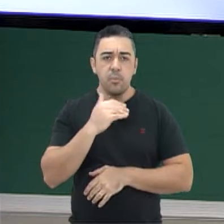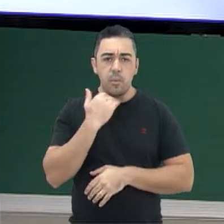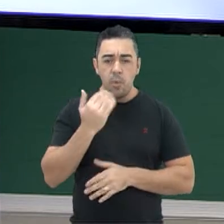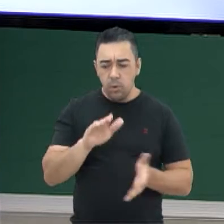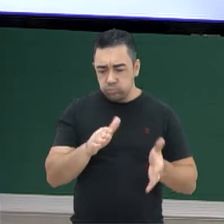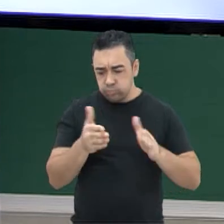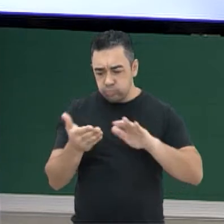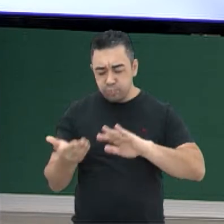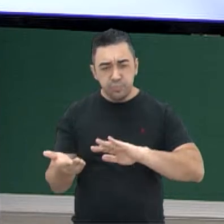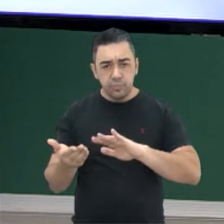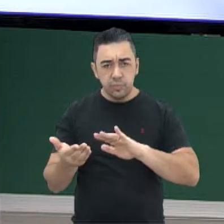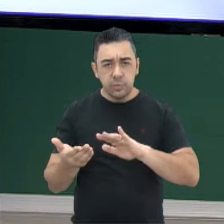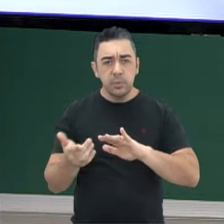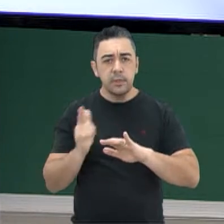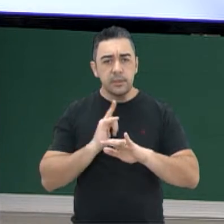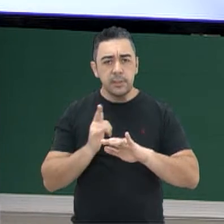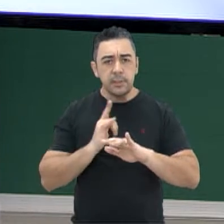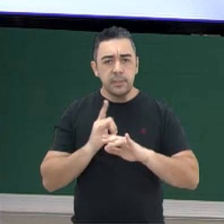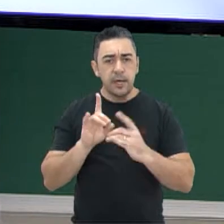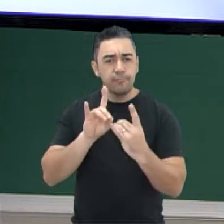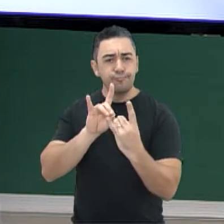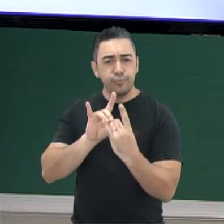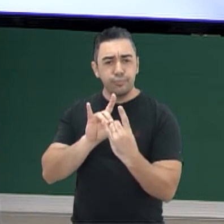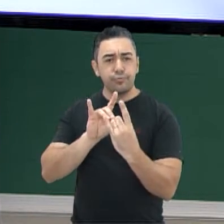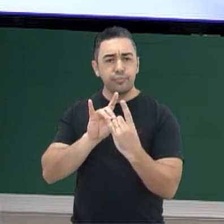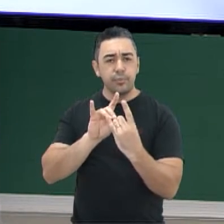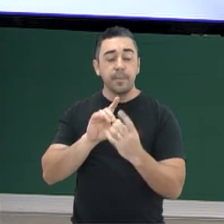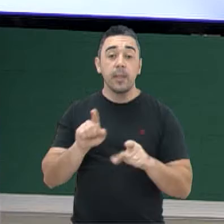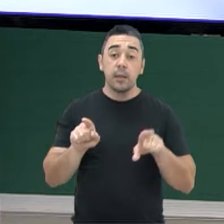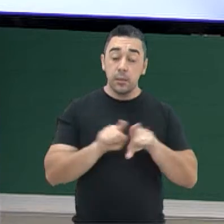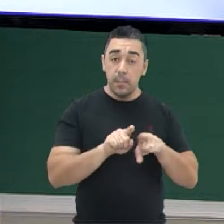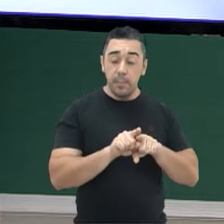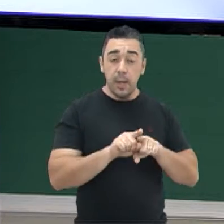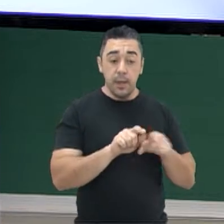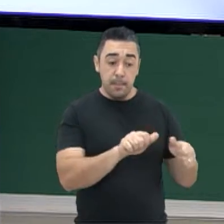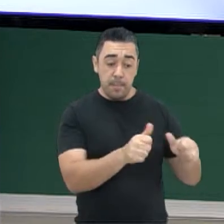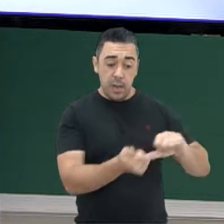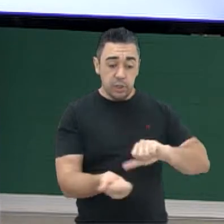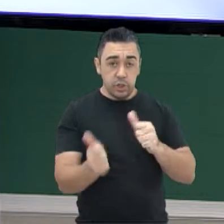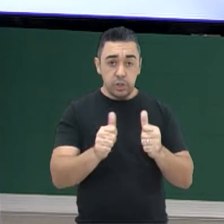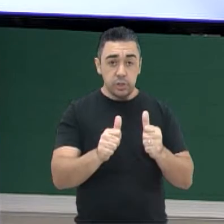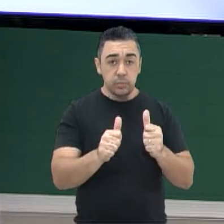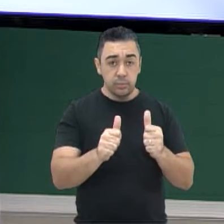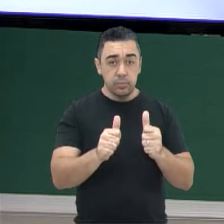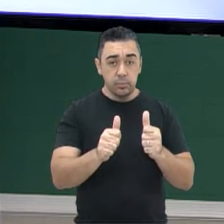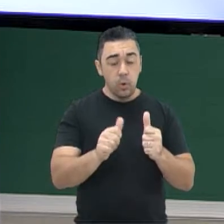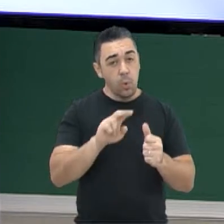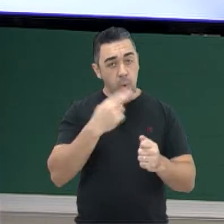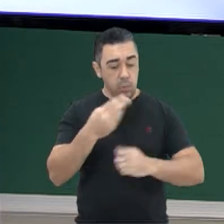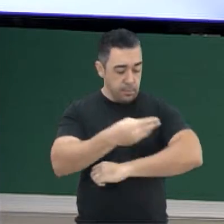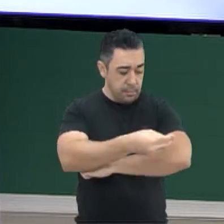das religiões. Batismo, casamento. Embora pessoas que não têm religião, que